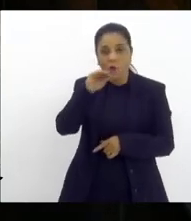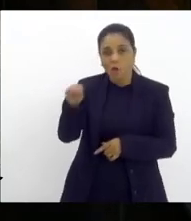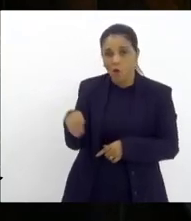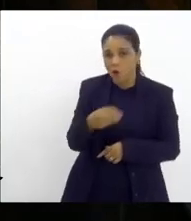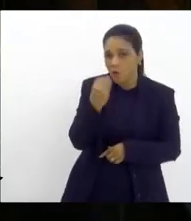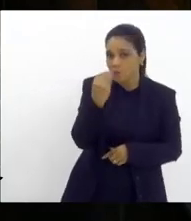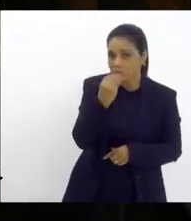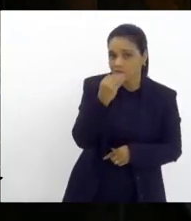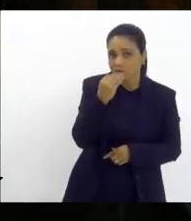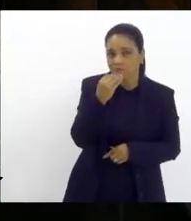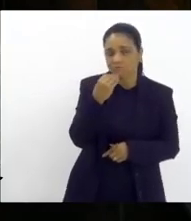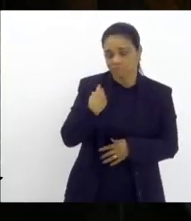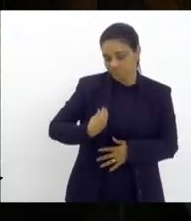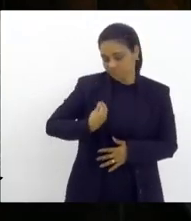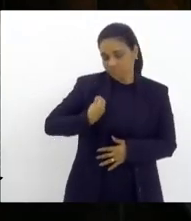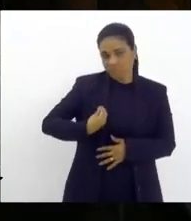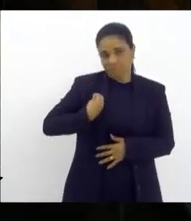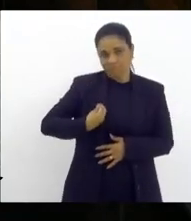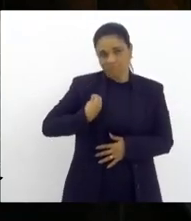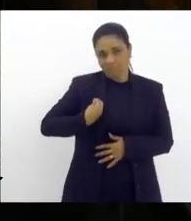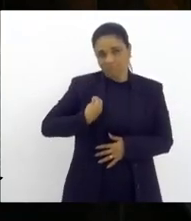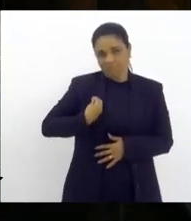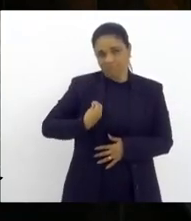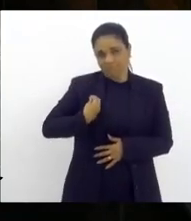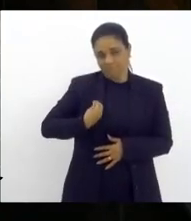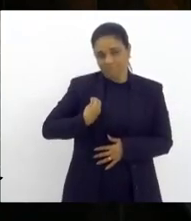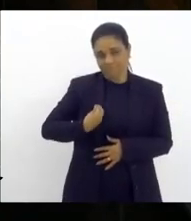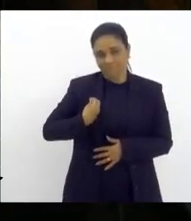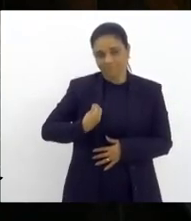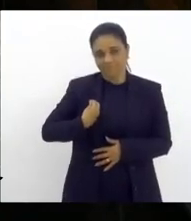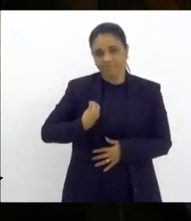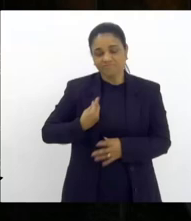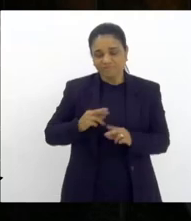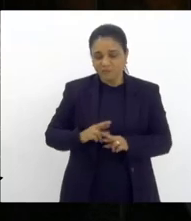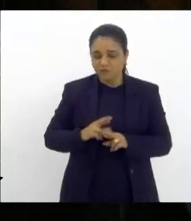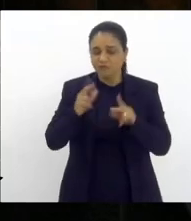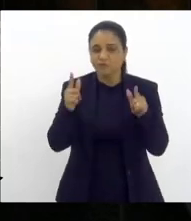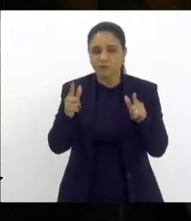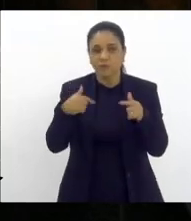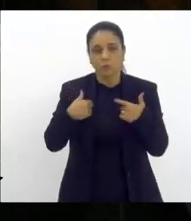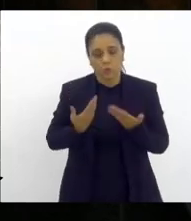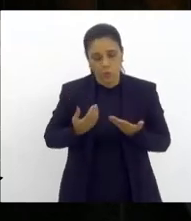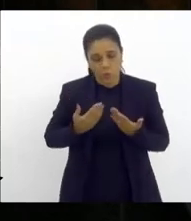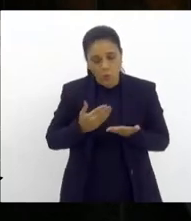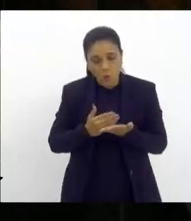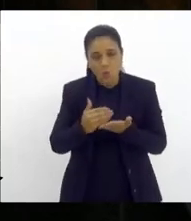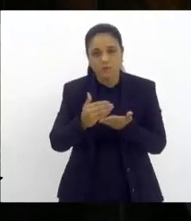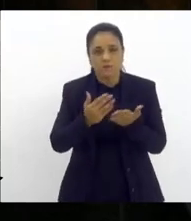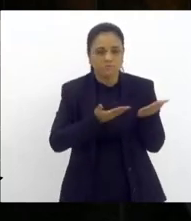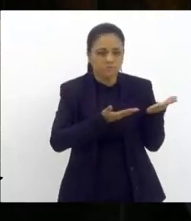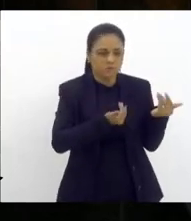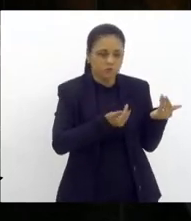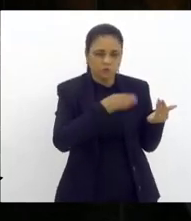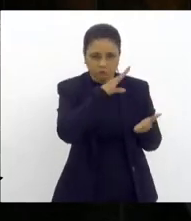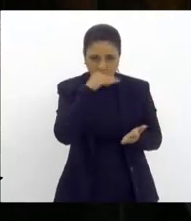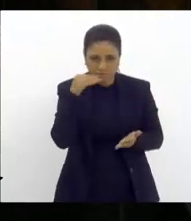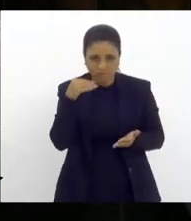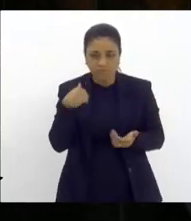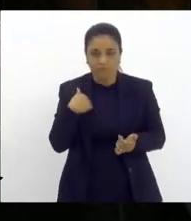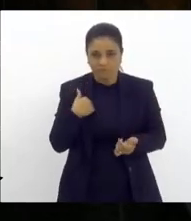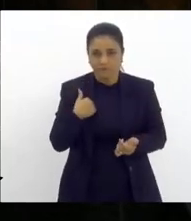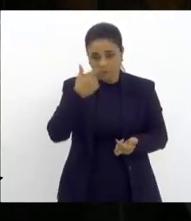viver uma outra vida porque quando iniciei na minha juventude eu tive